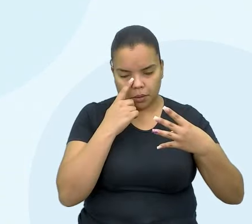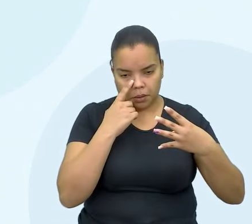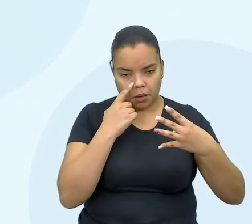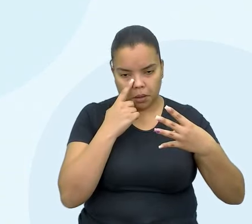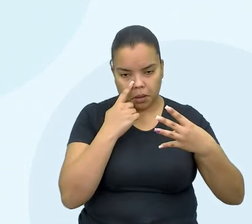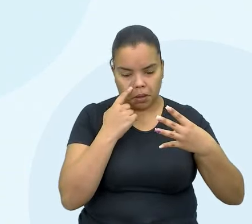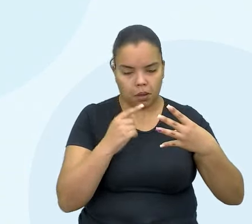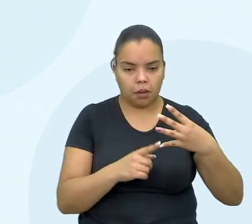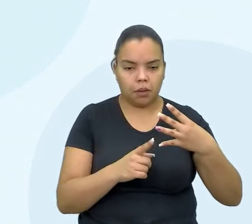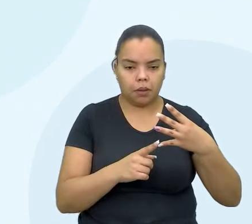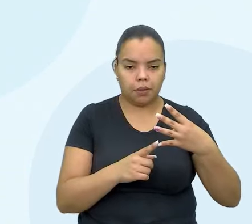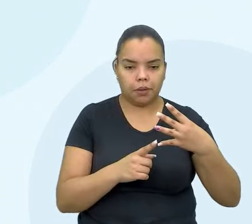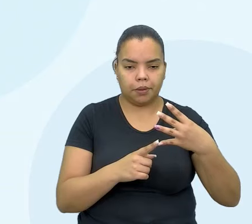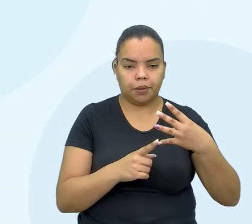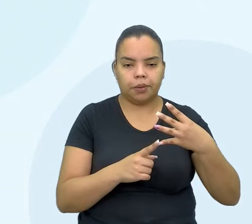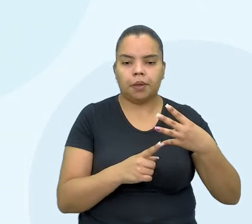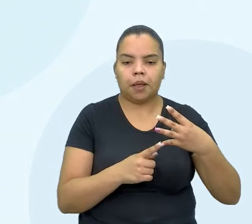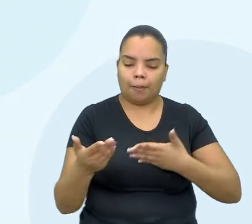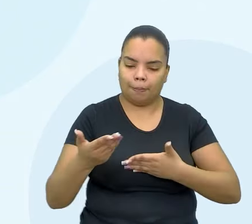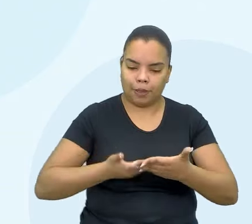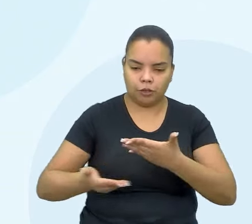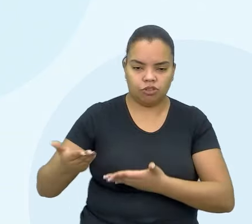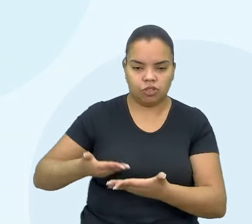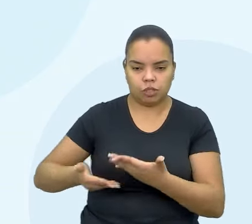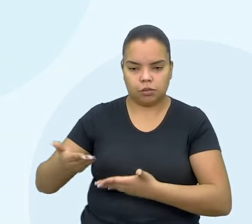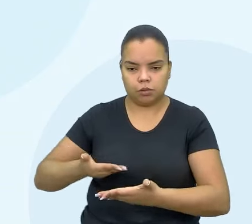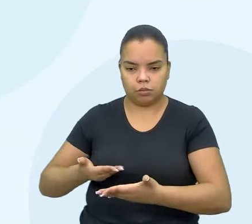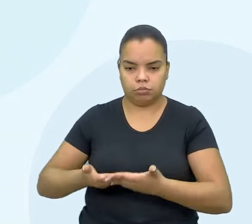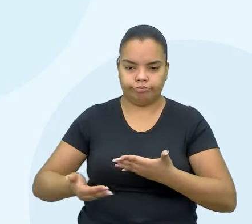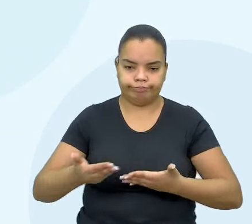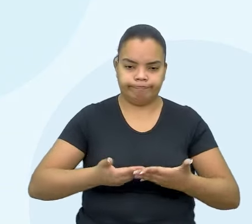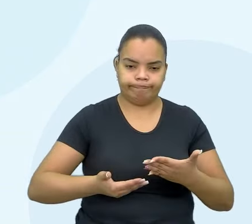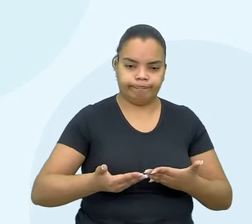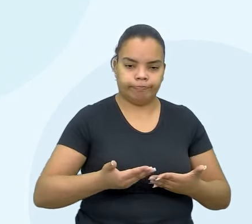diálogo, é a mediação e